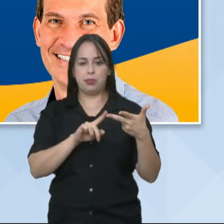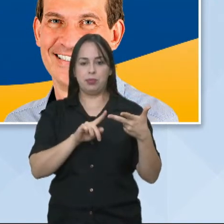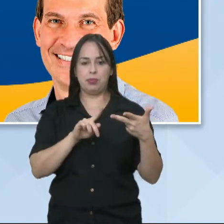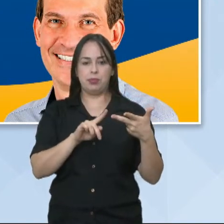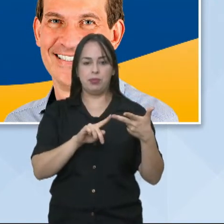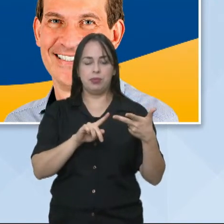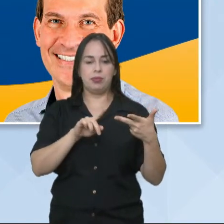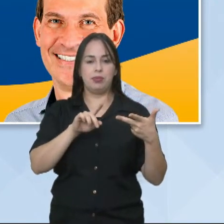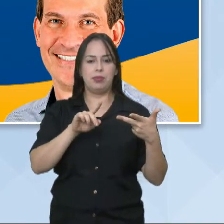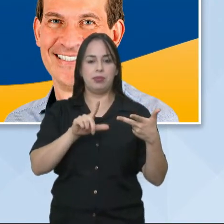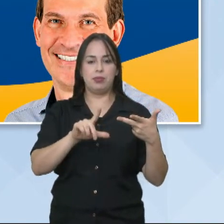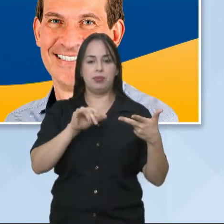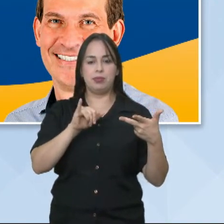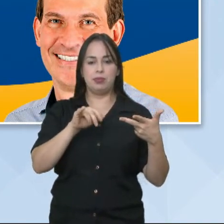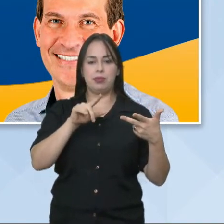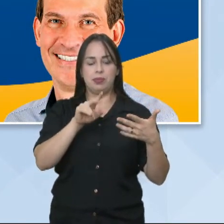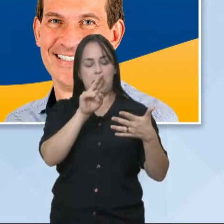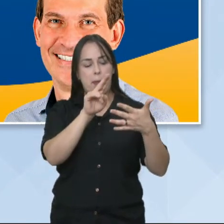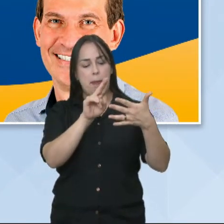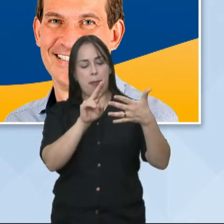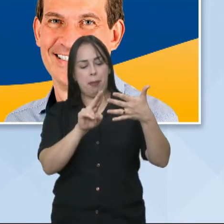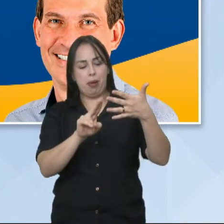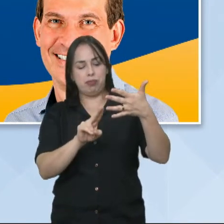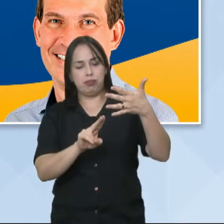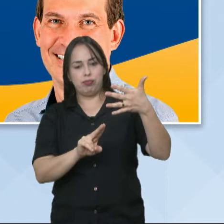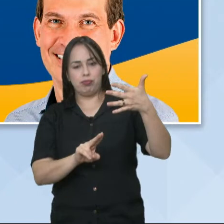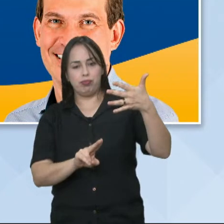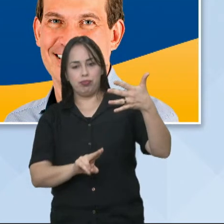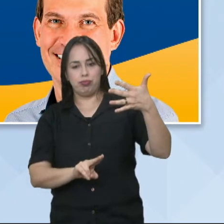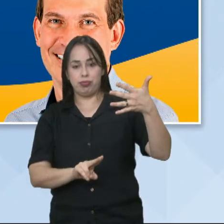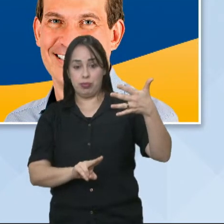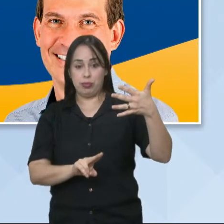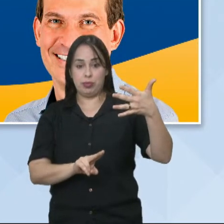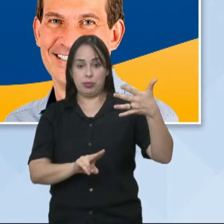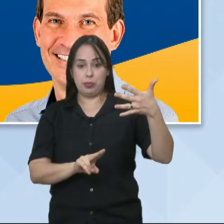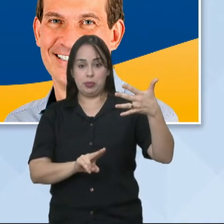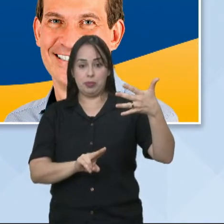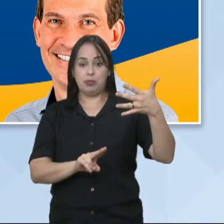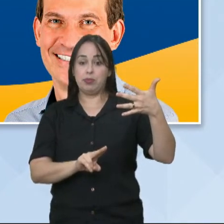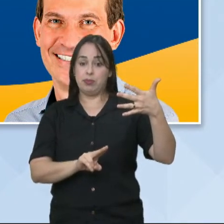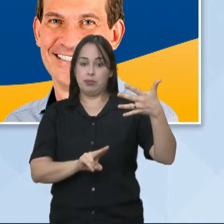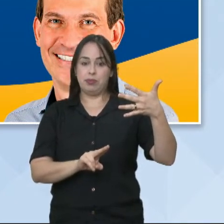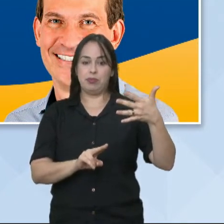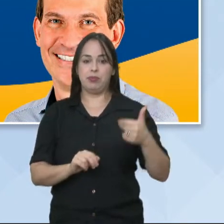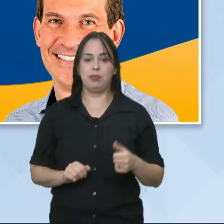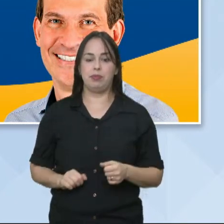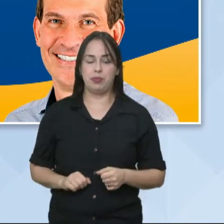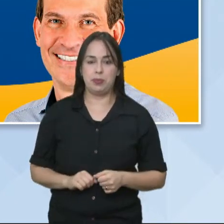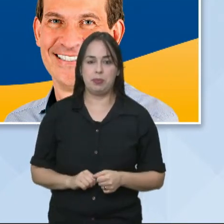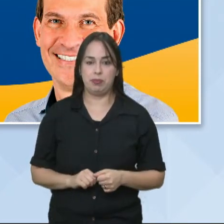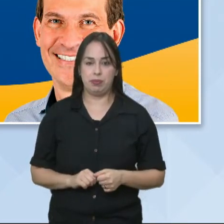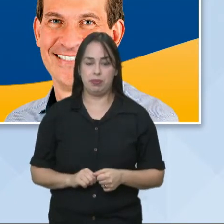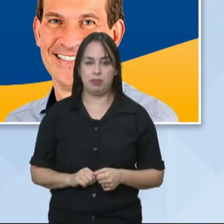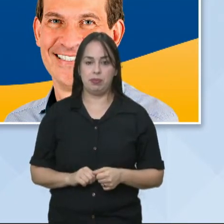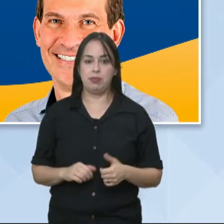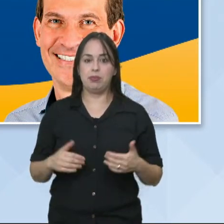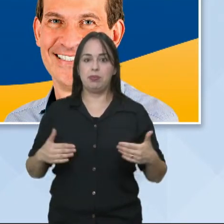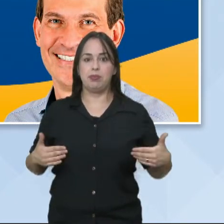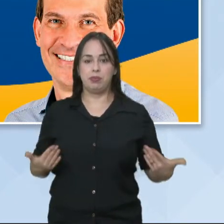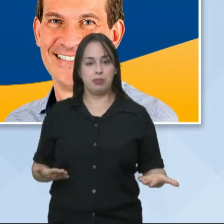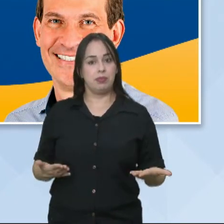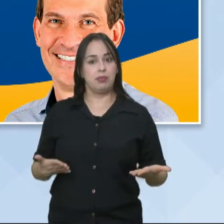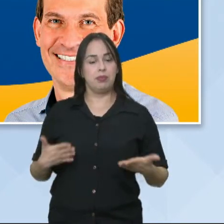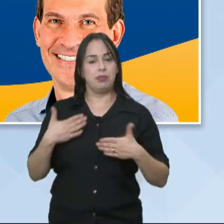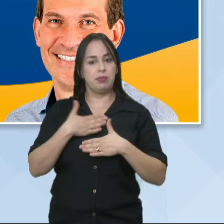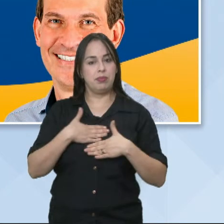Lília, assessora, o Marcos Tibúrcio, analista, o Mauro Sérgio, assessor, e a Tânia Pereira, analista. Então,